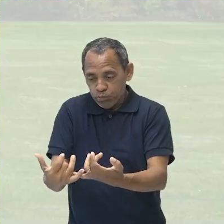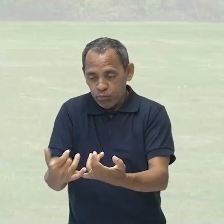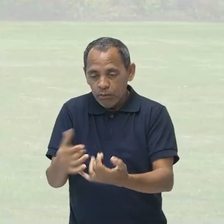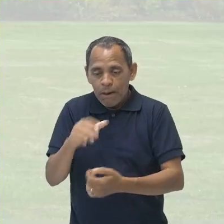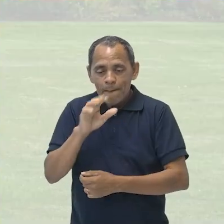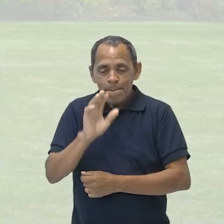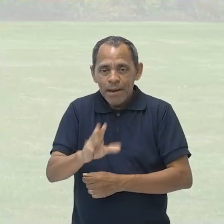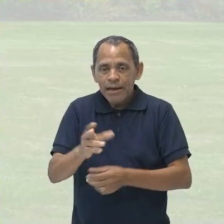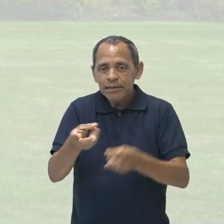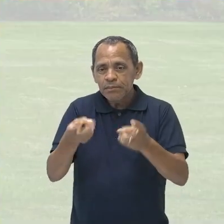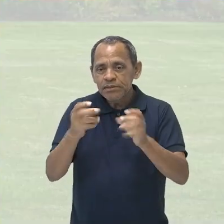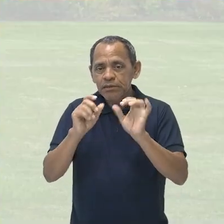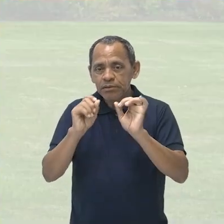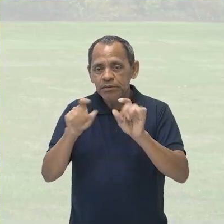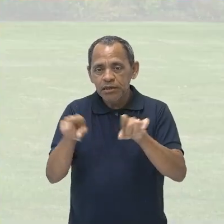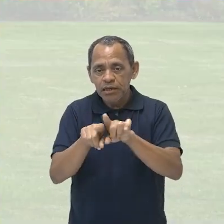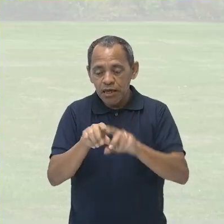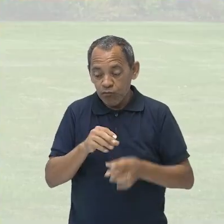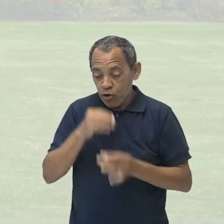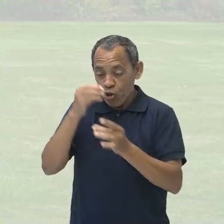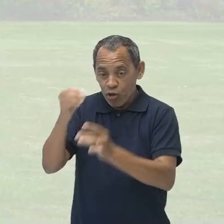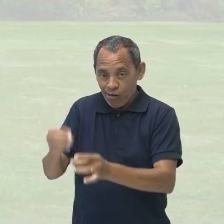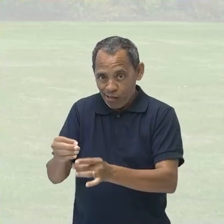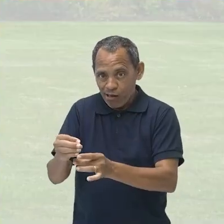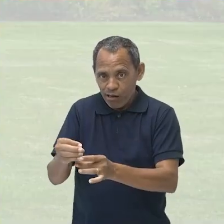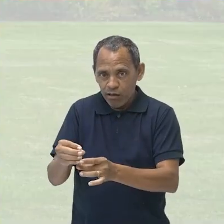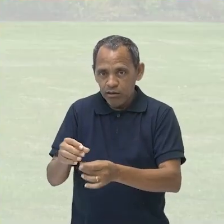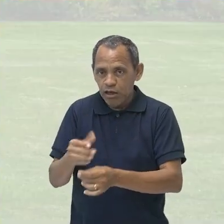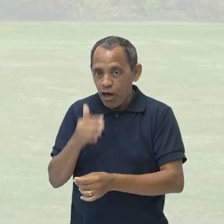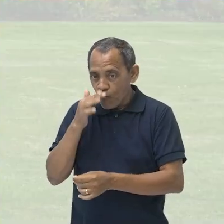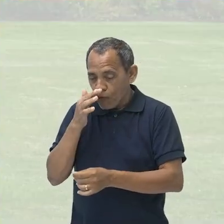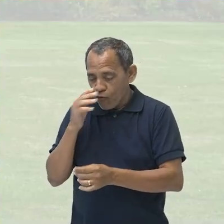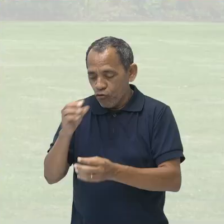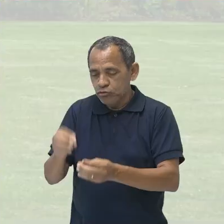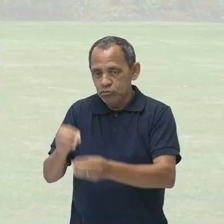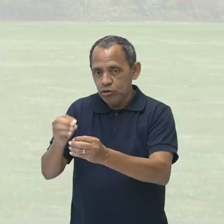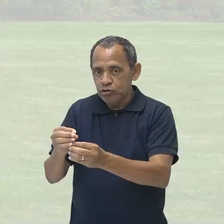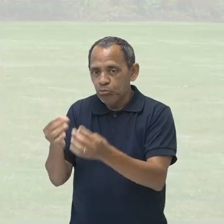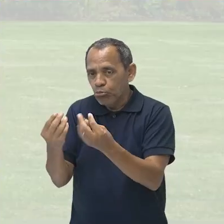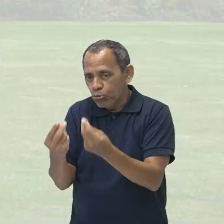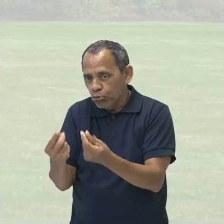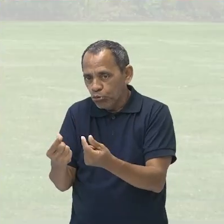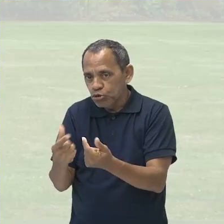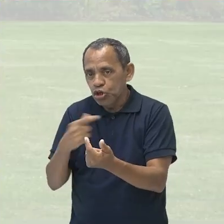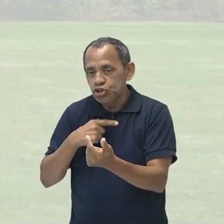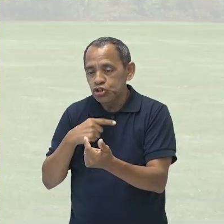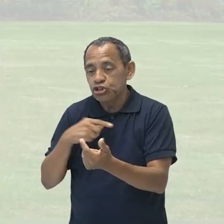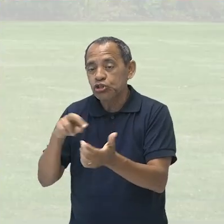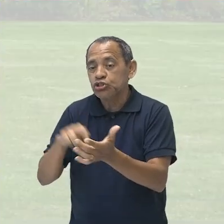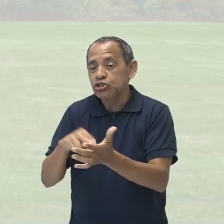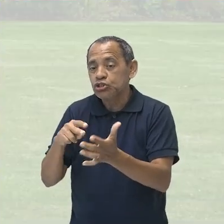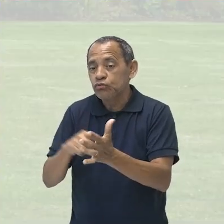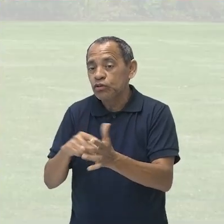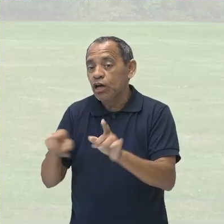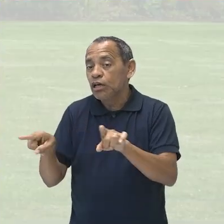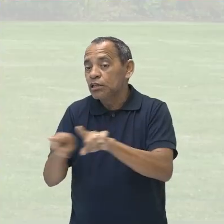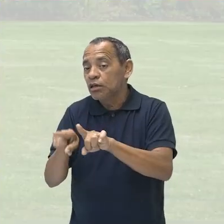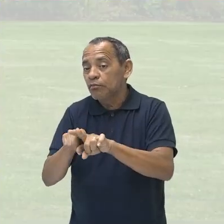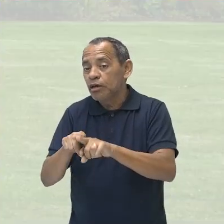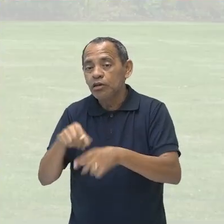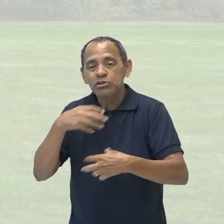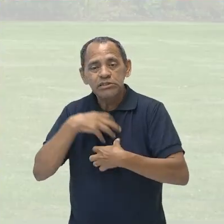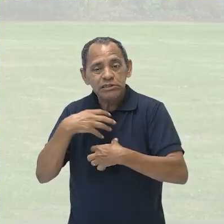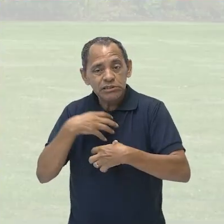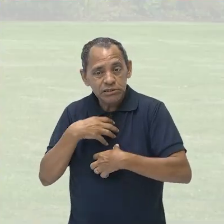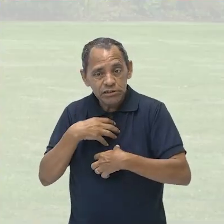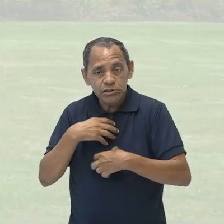como que as coisas são, né? Para ele, aquela flor murcha tinha um significado e tinha todo um motivo